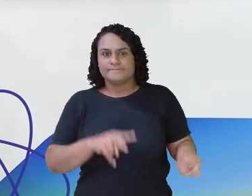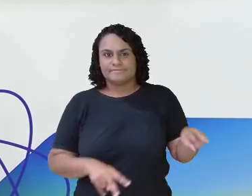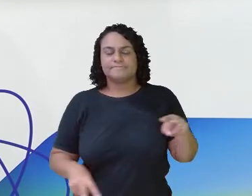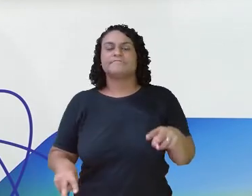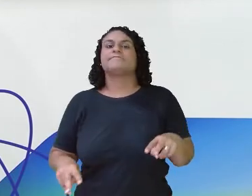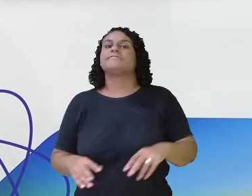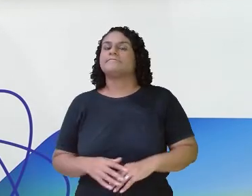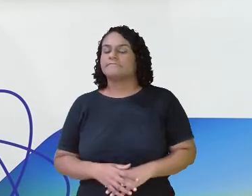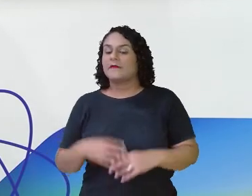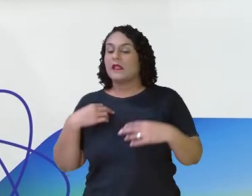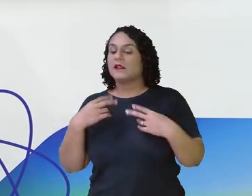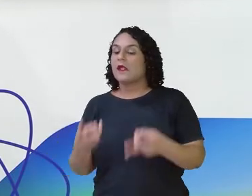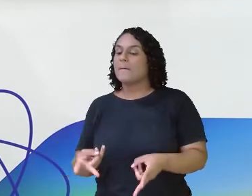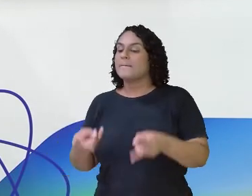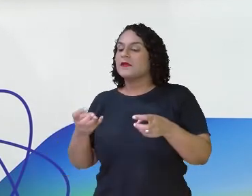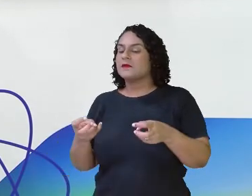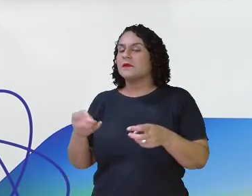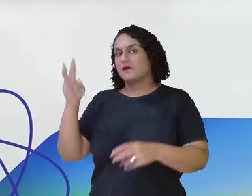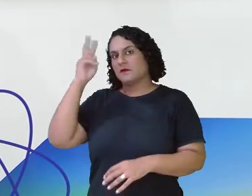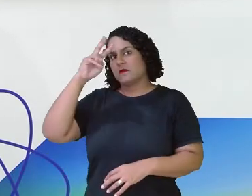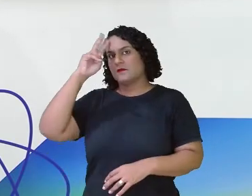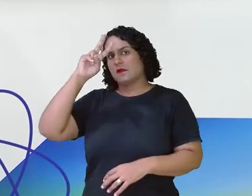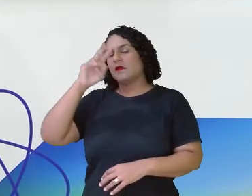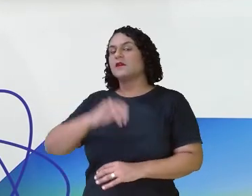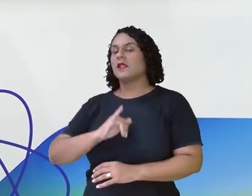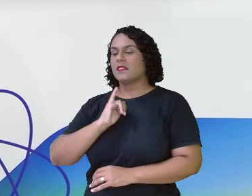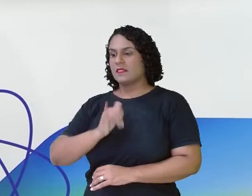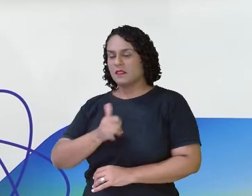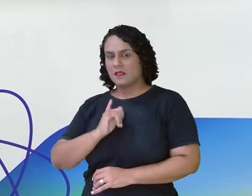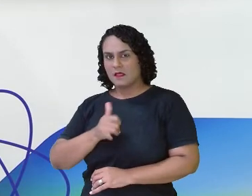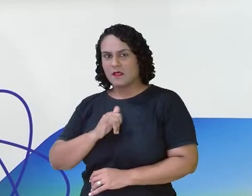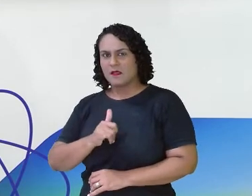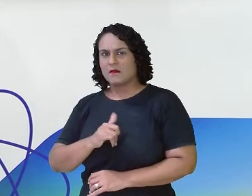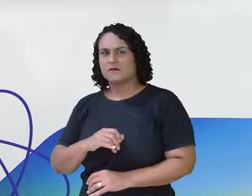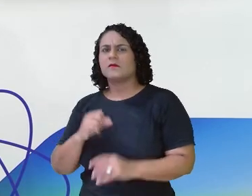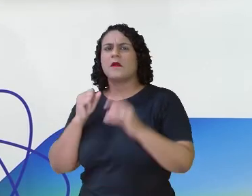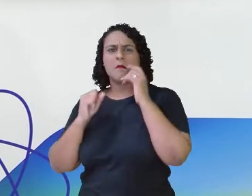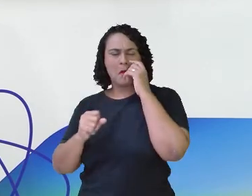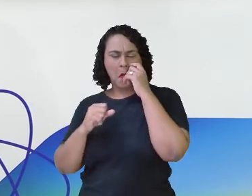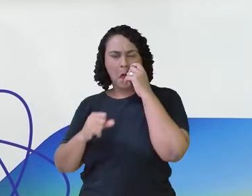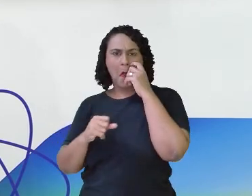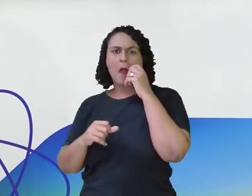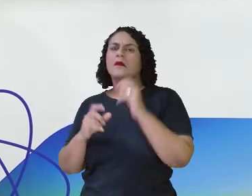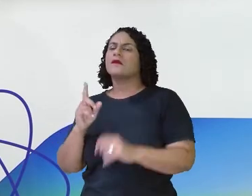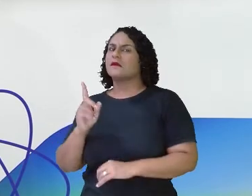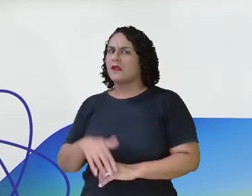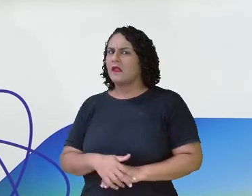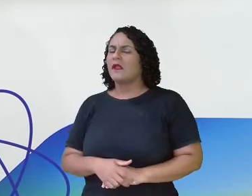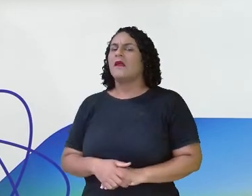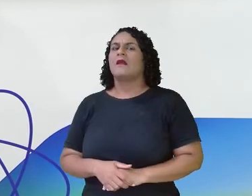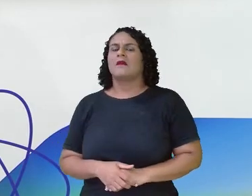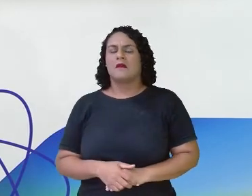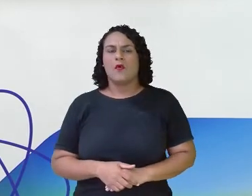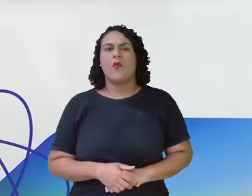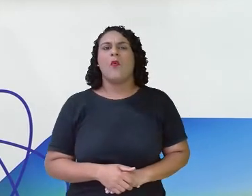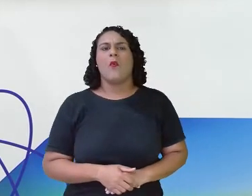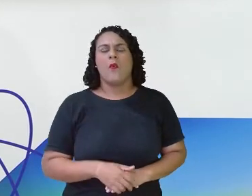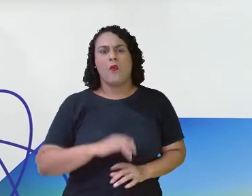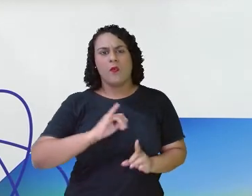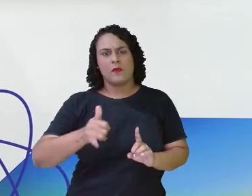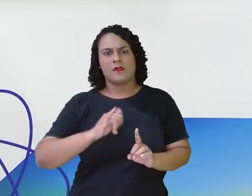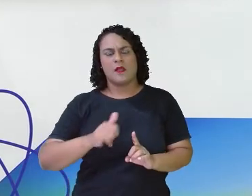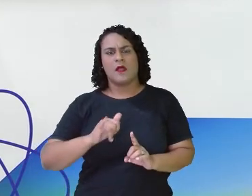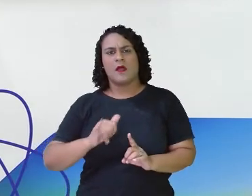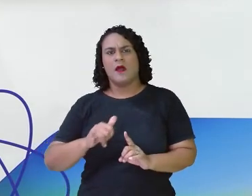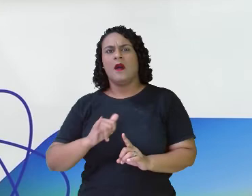observador. Ele está vendo a história e está contando. Eu posso até afirmar que é um narrador onisciente, porque quando ele diz assim,